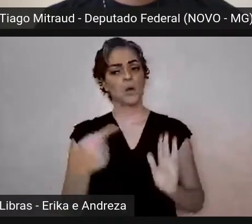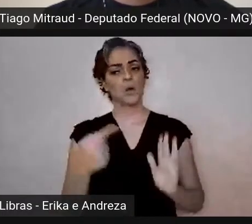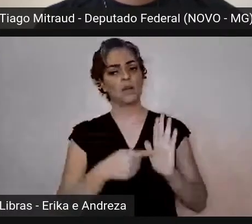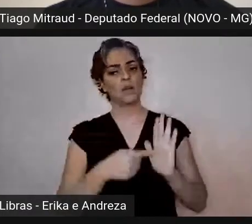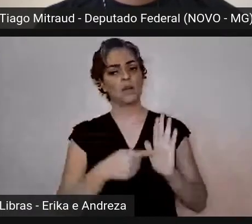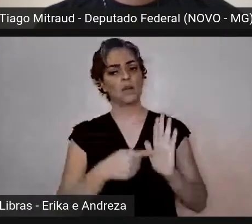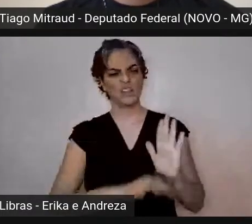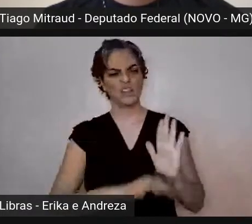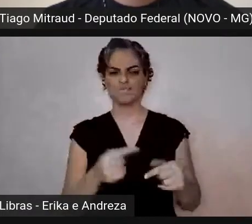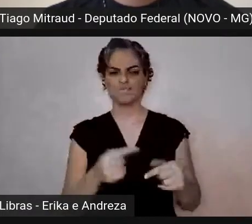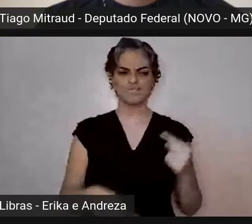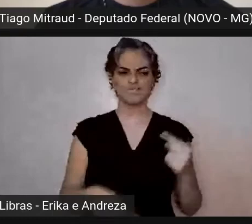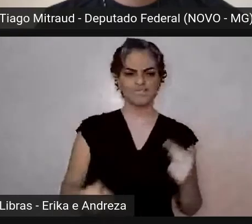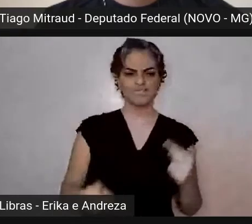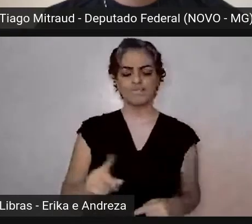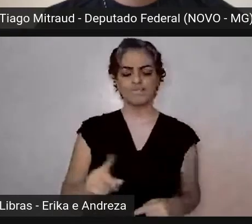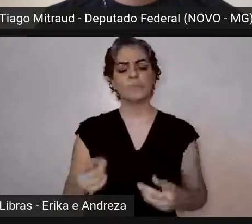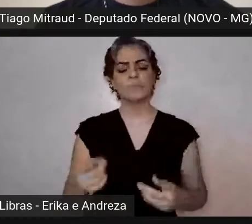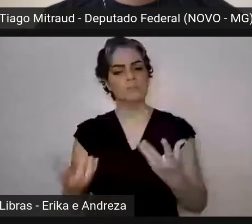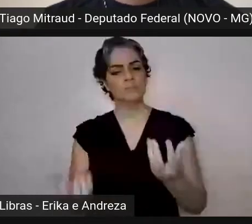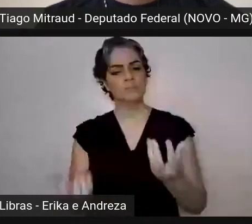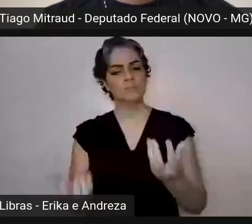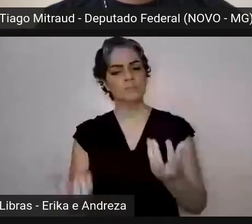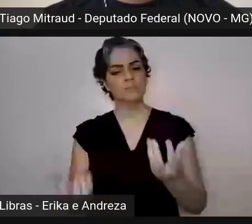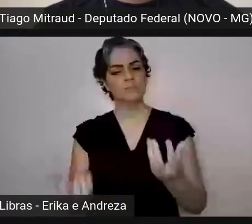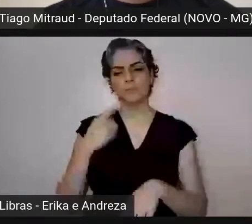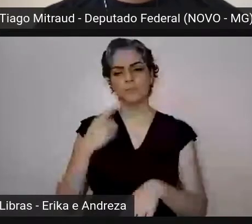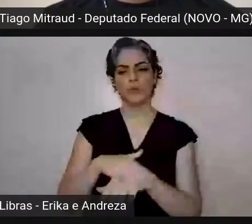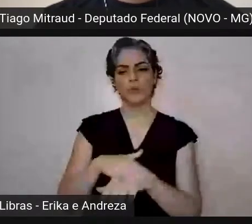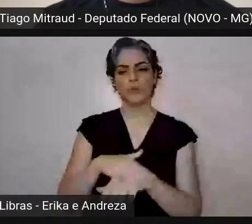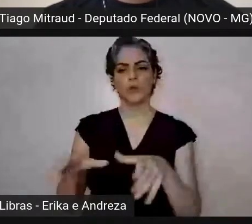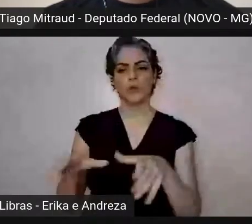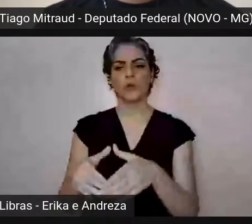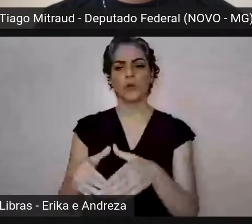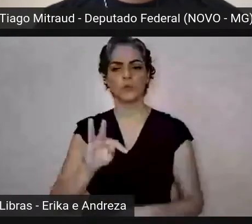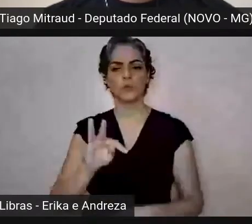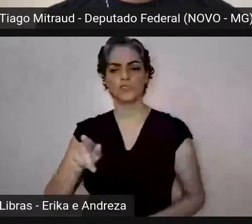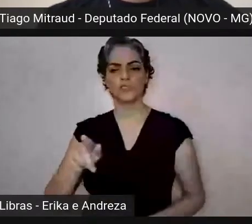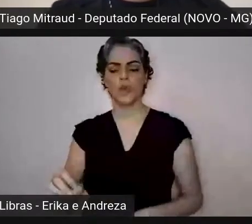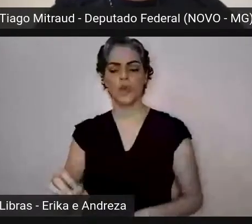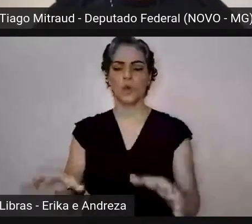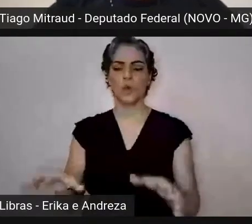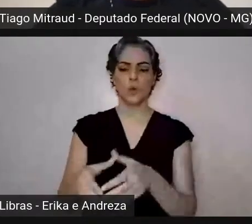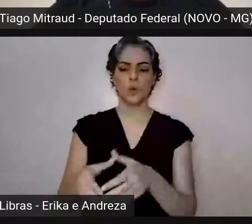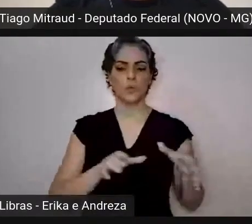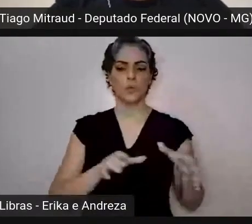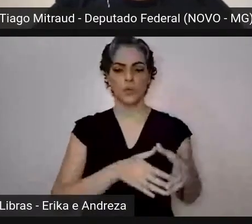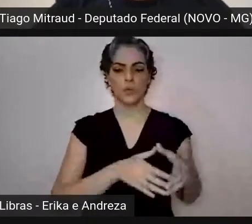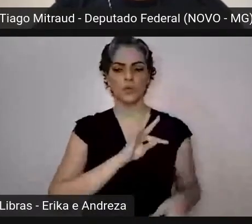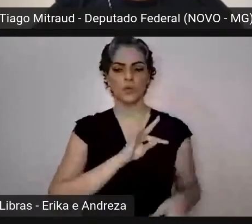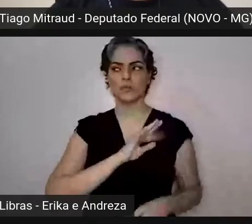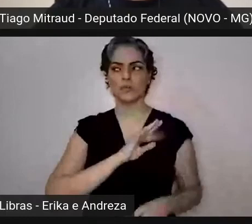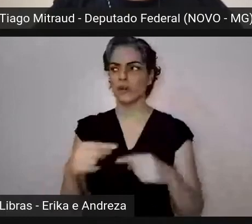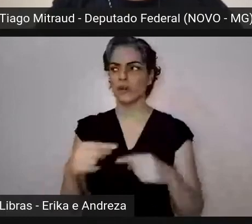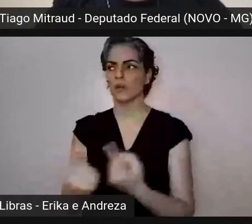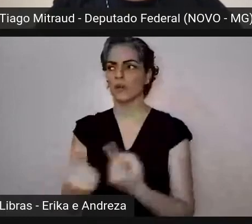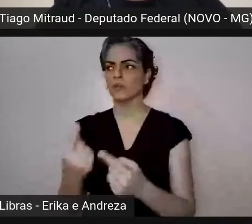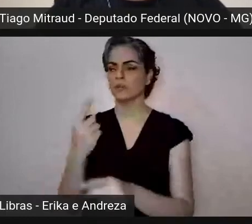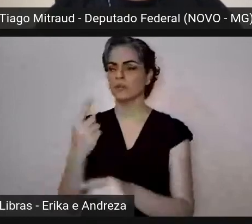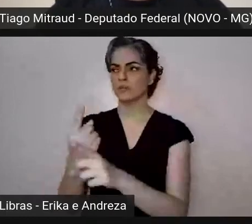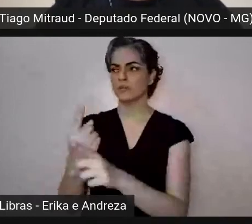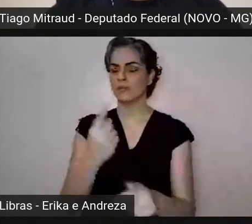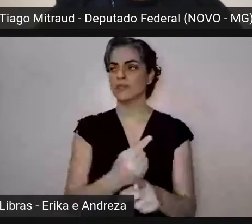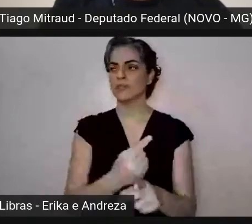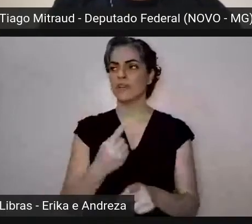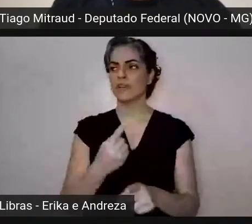isso. Inclusive, estamos em debate com a frente do Tiago, as equipes técnicas têm se reunido, acho isso fundamental. A gente briga, mas também se